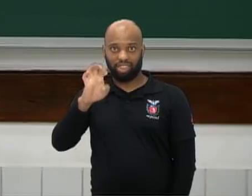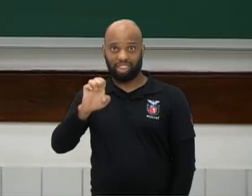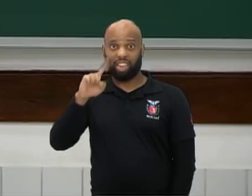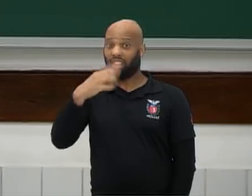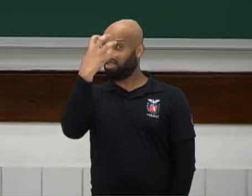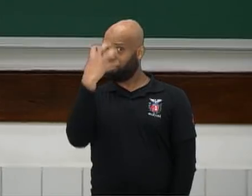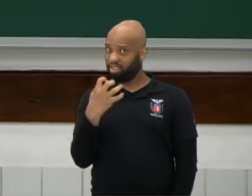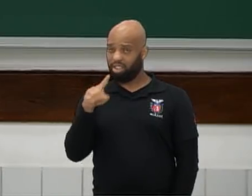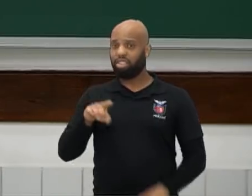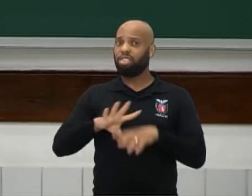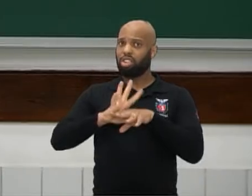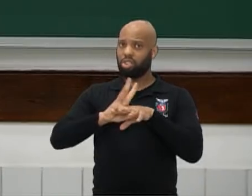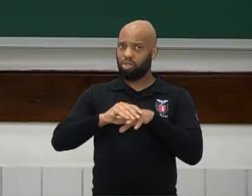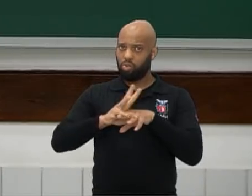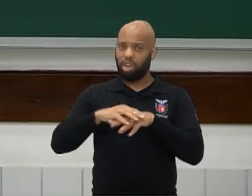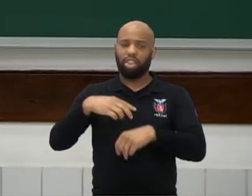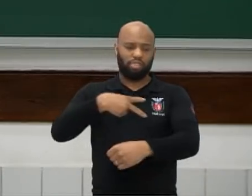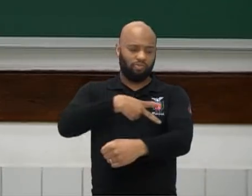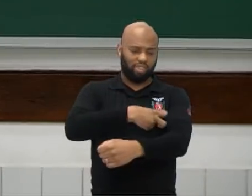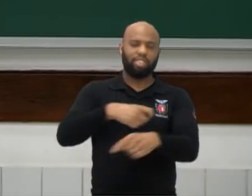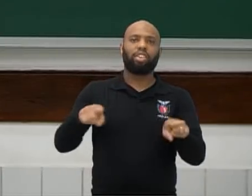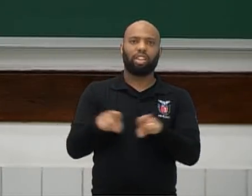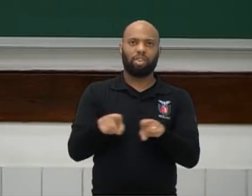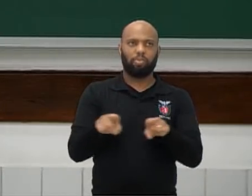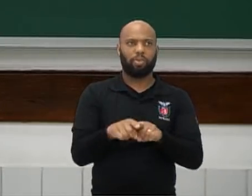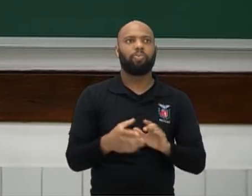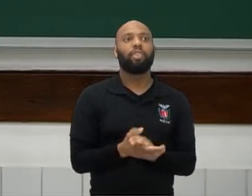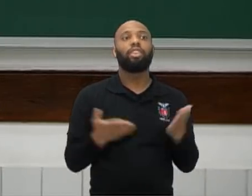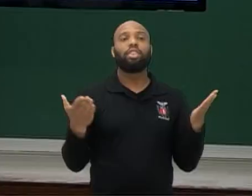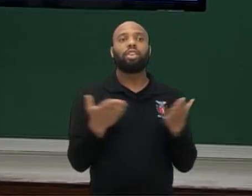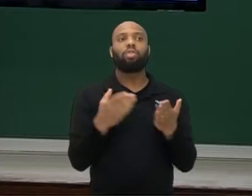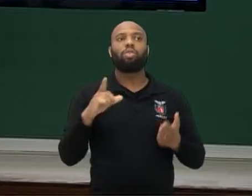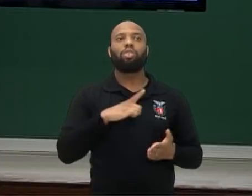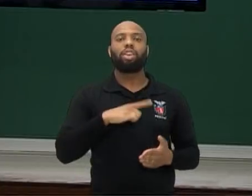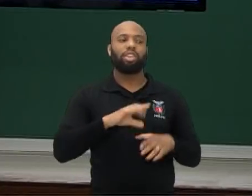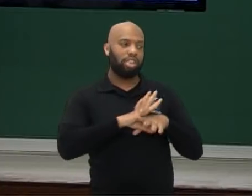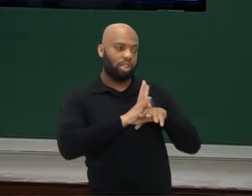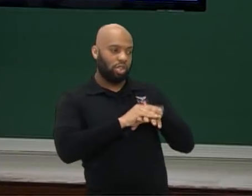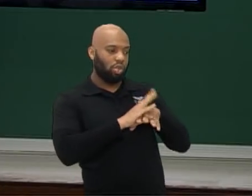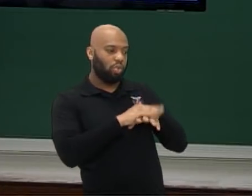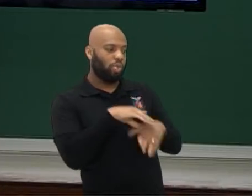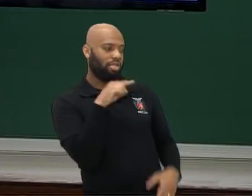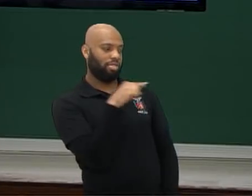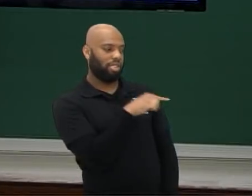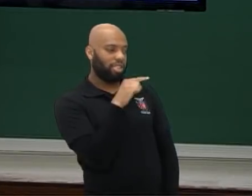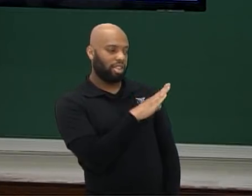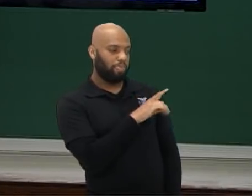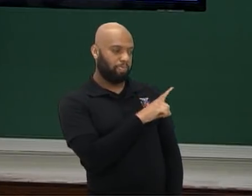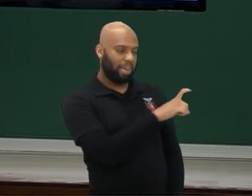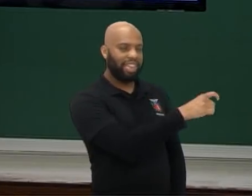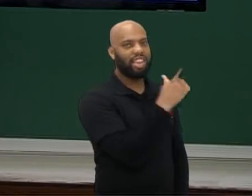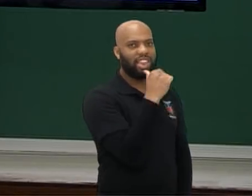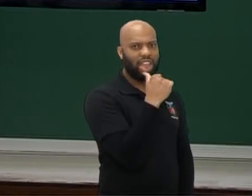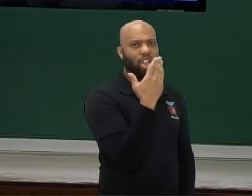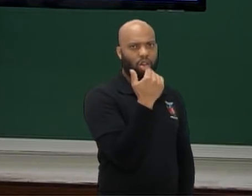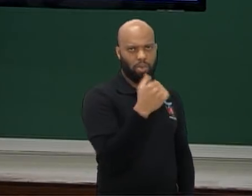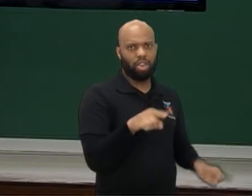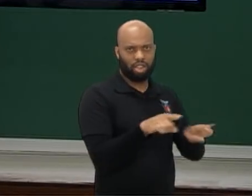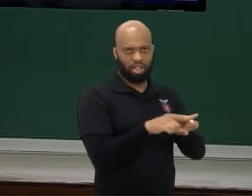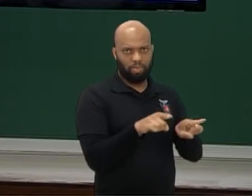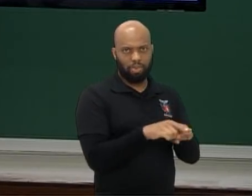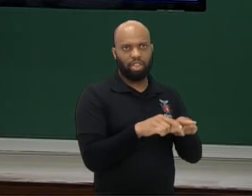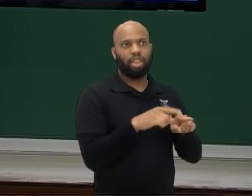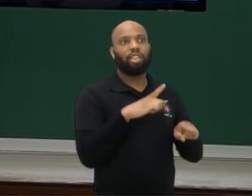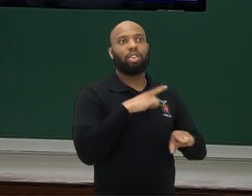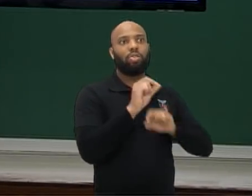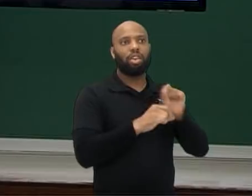hepatites, também tem vacina. Já para as doenças bacterianas causadas por água e alimento contaminado, nós temos a cólera e